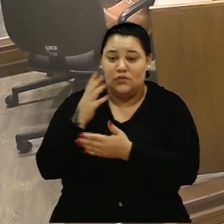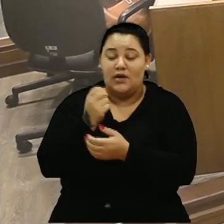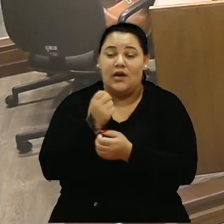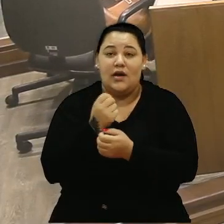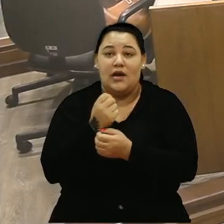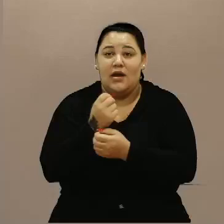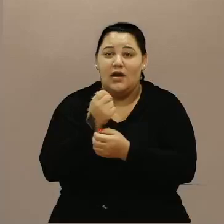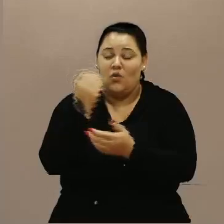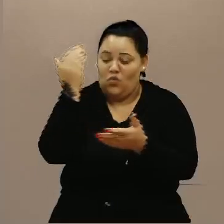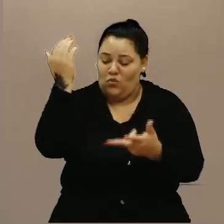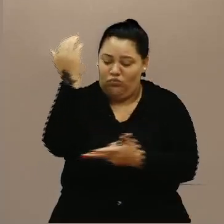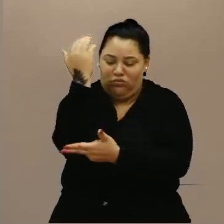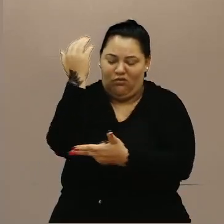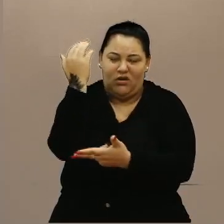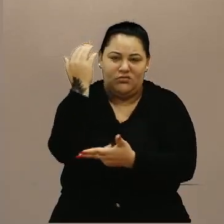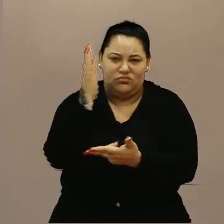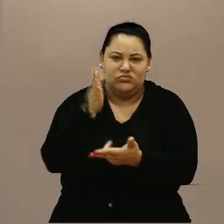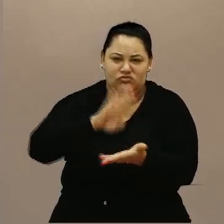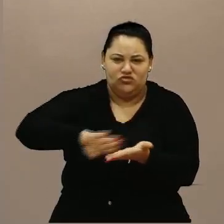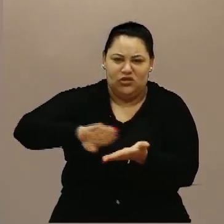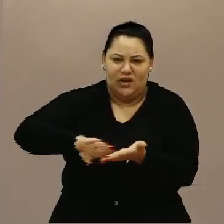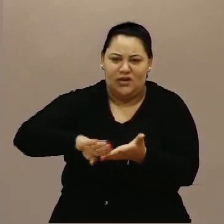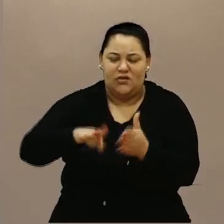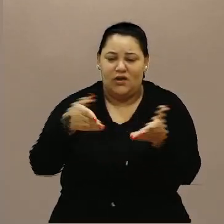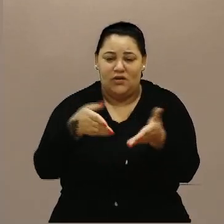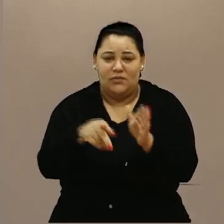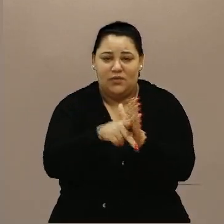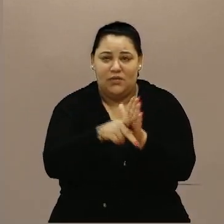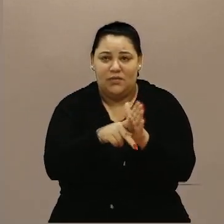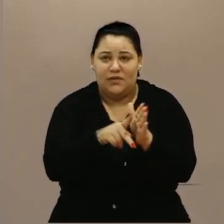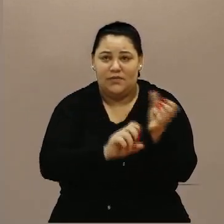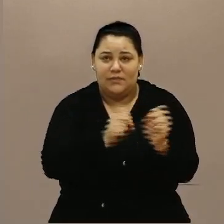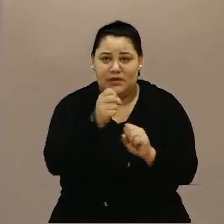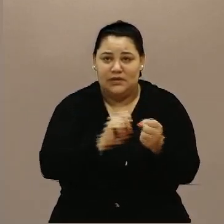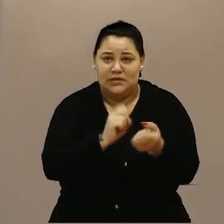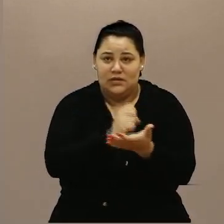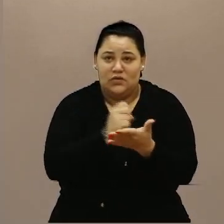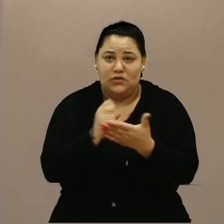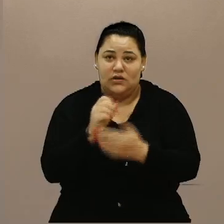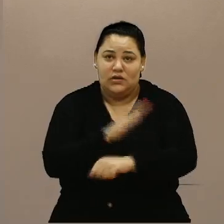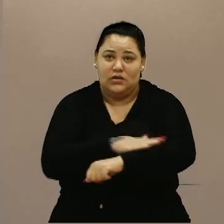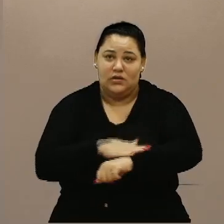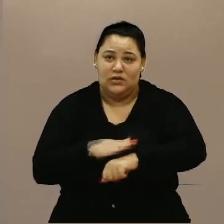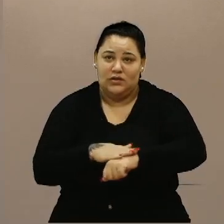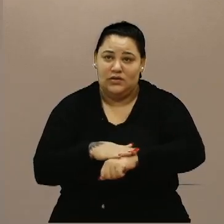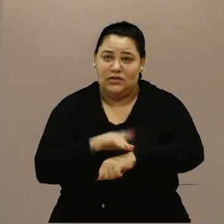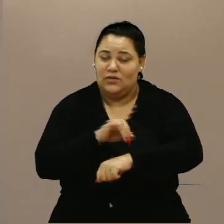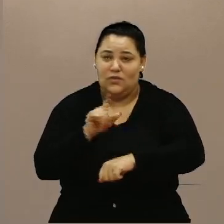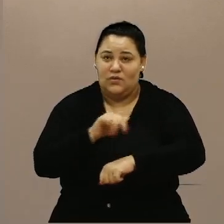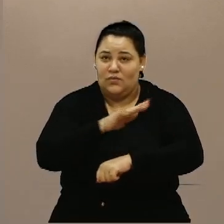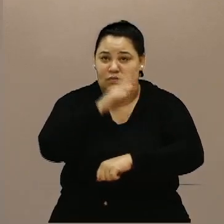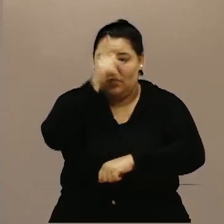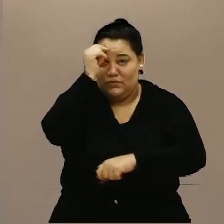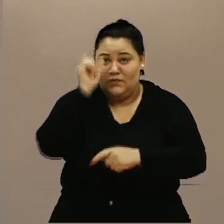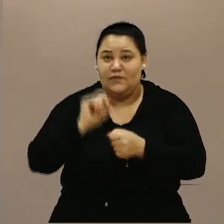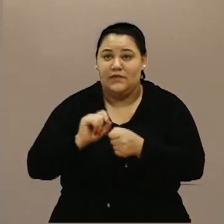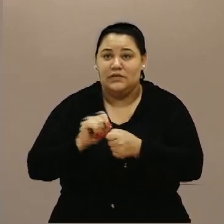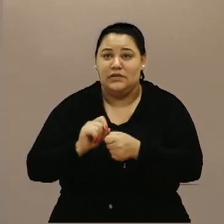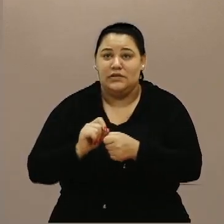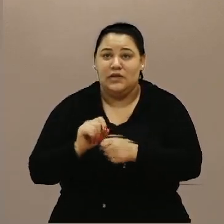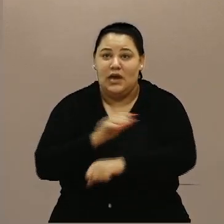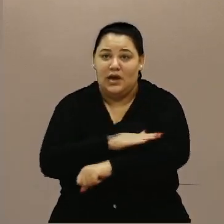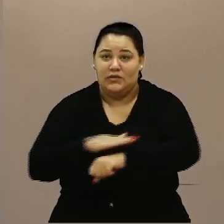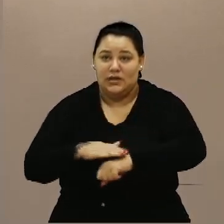sim já estão a própria empresa, com a empresa contratada, fazendo as calçadas. Então não está o município lá fazendo a calçada